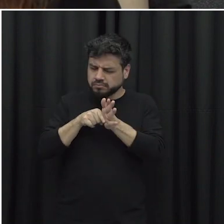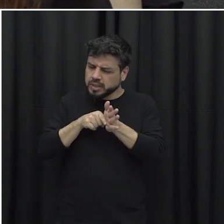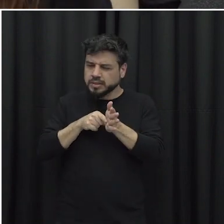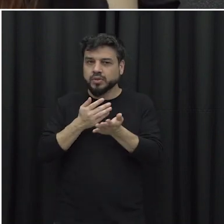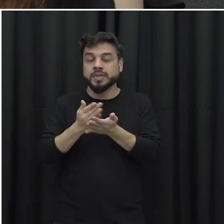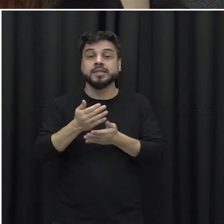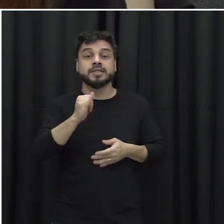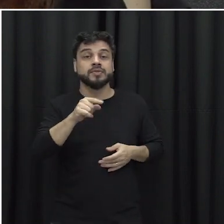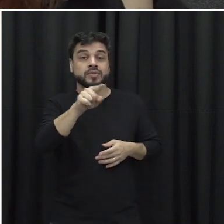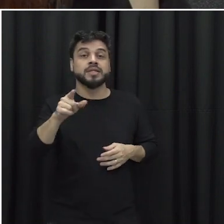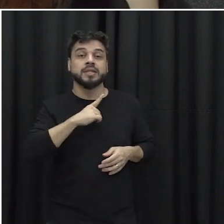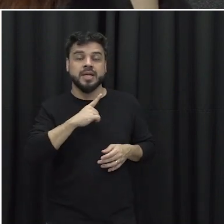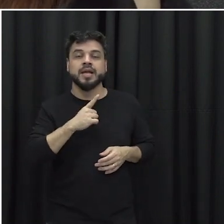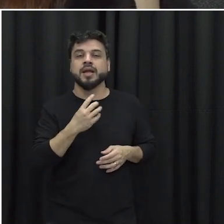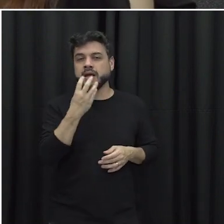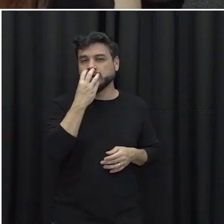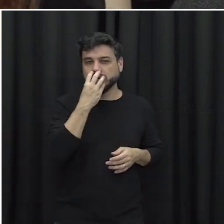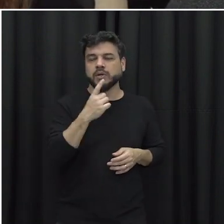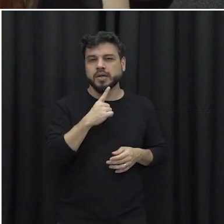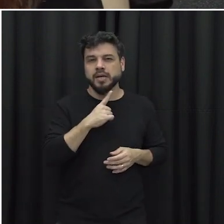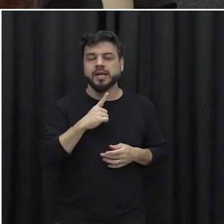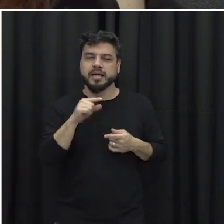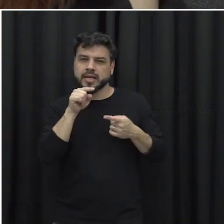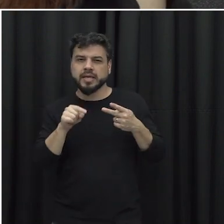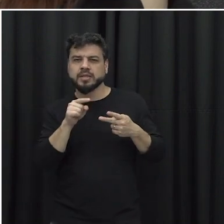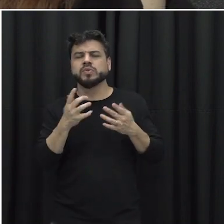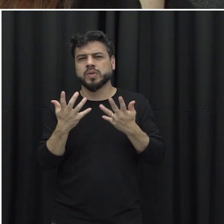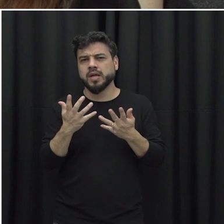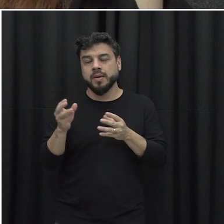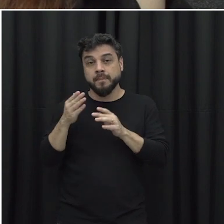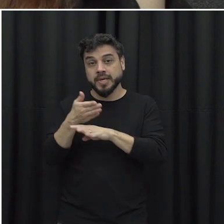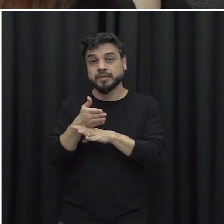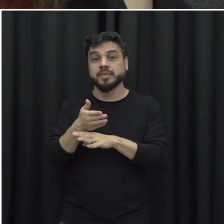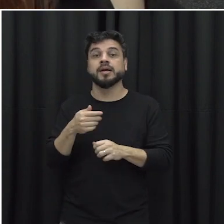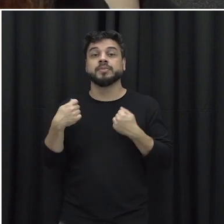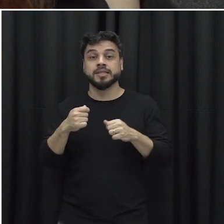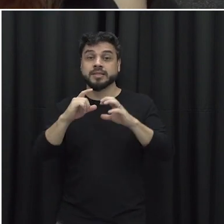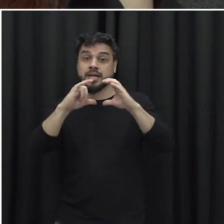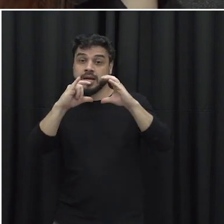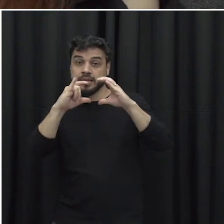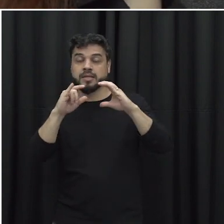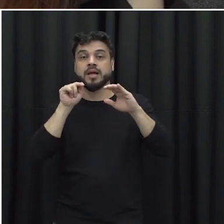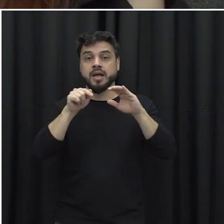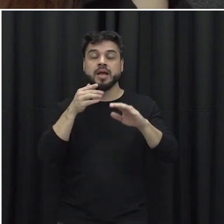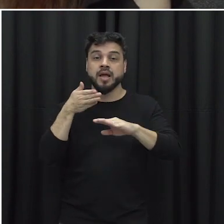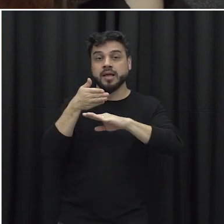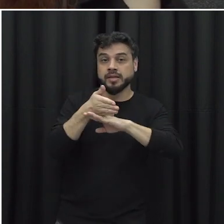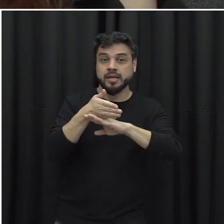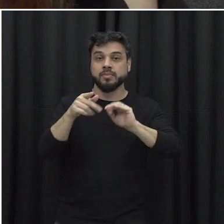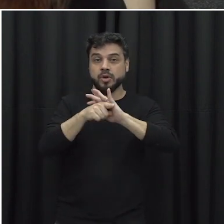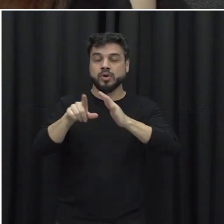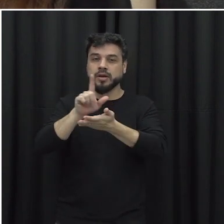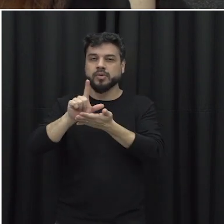alguém tiver aí cães que tenham osteoartrite e quiserem participar, é só entrar lá no site do laboratório, ou no